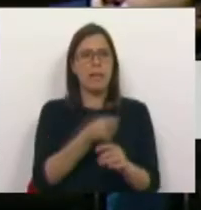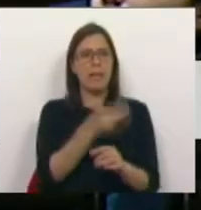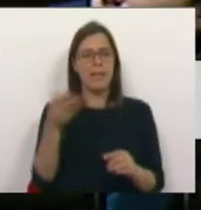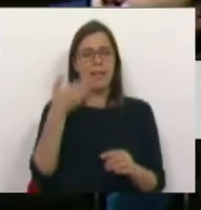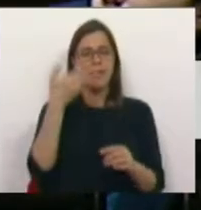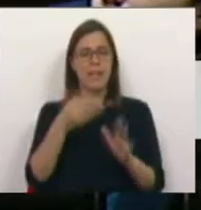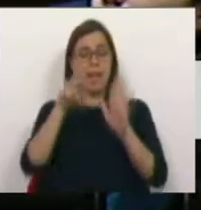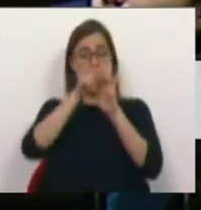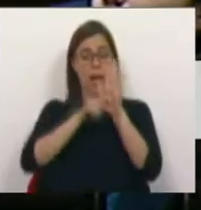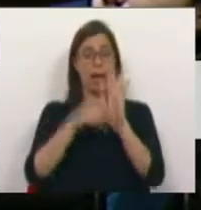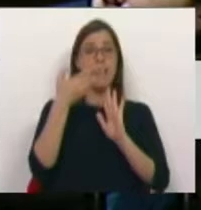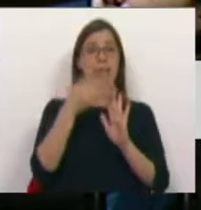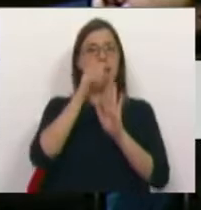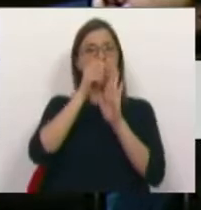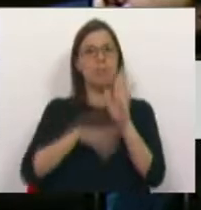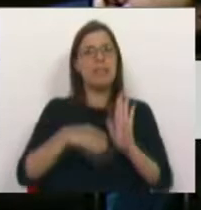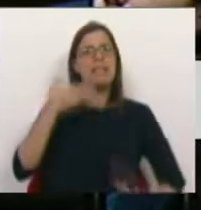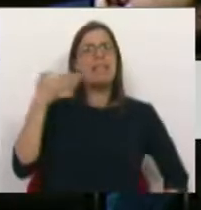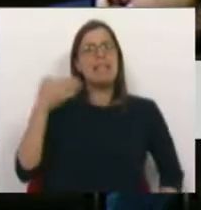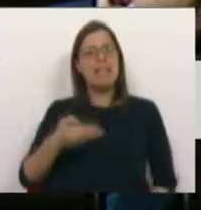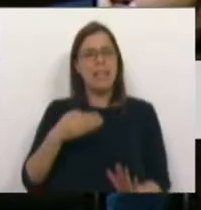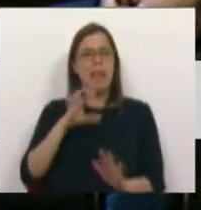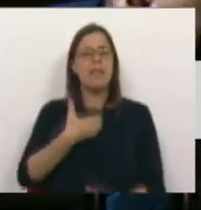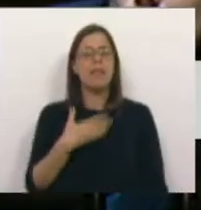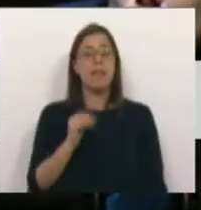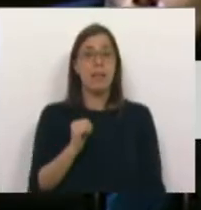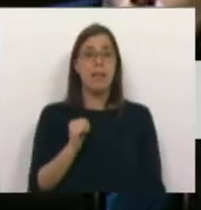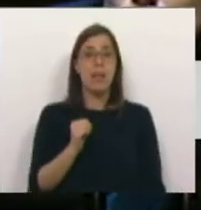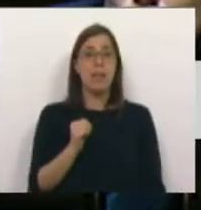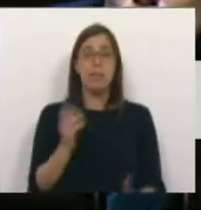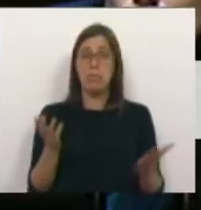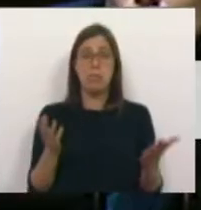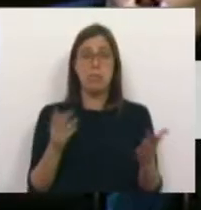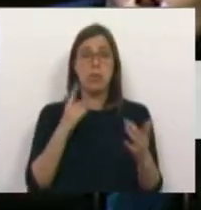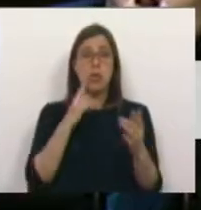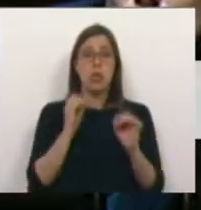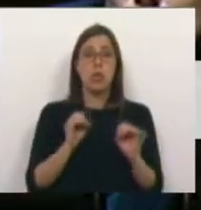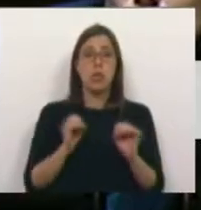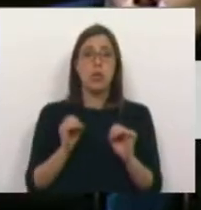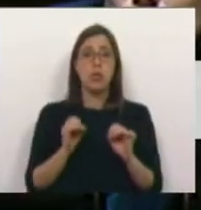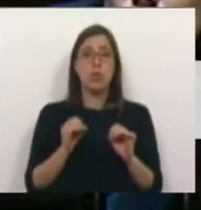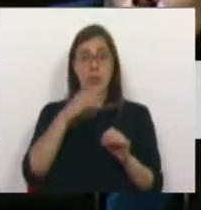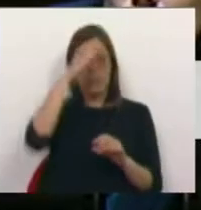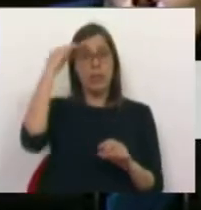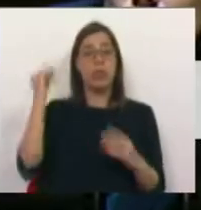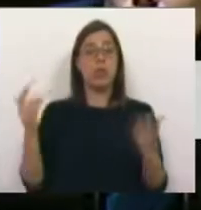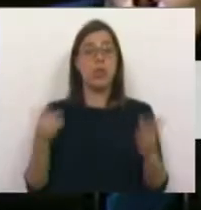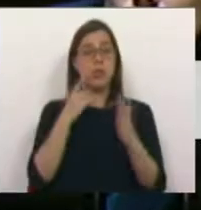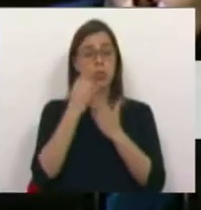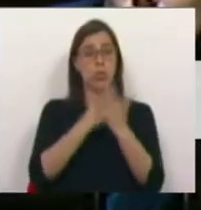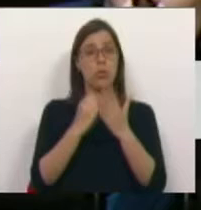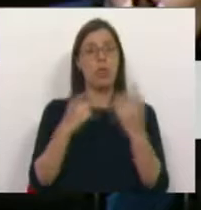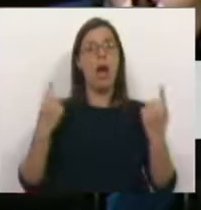7 dos seus artigos, 7 artigos, 7 que o CDS não viu, distraiu-se e, portanto, não viu